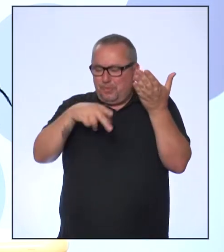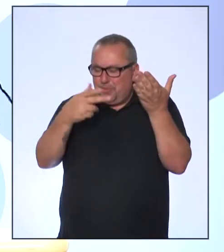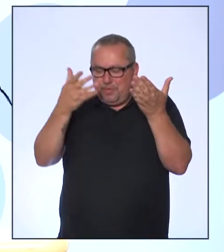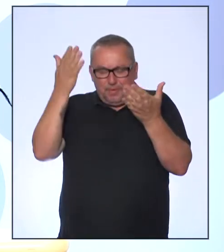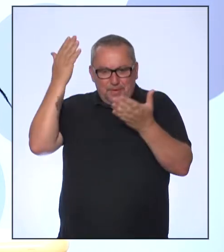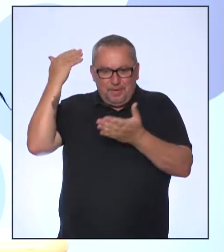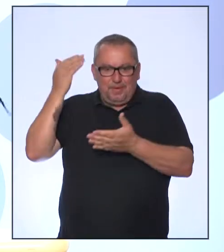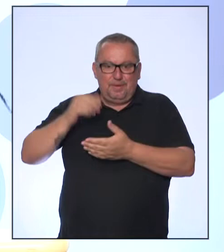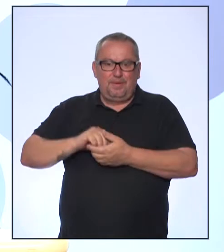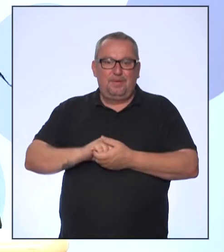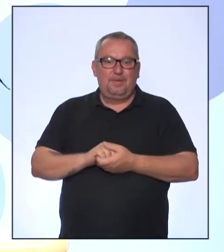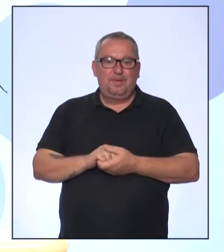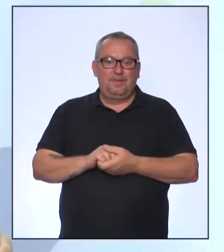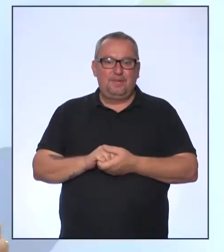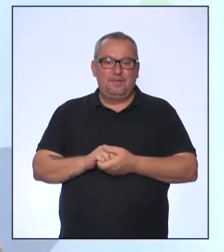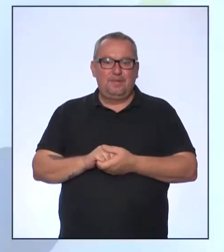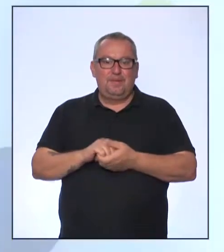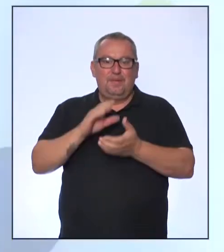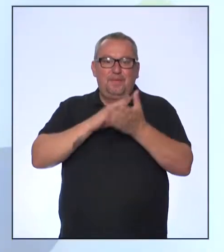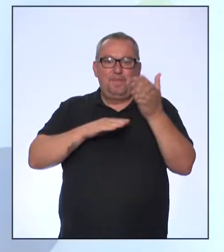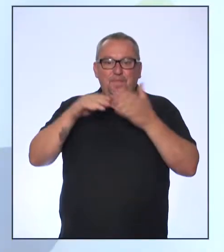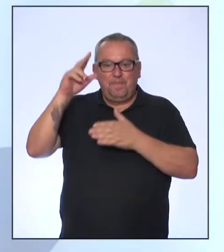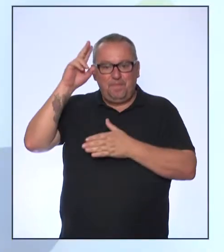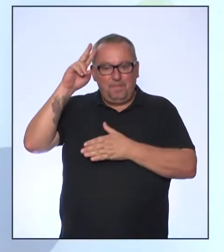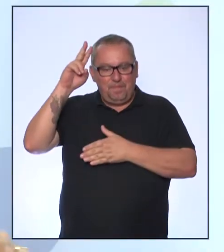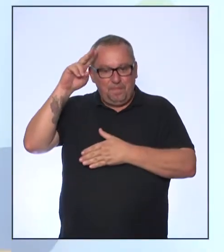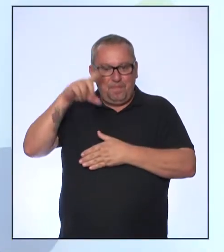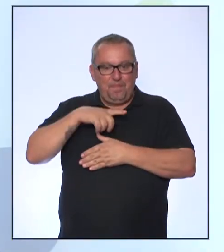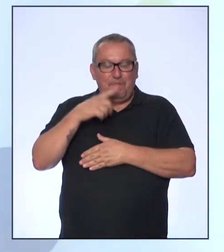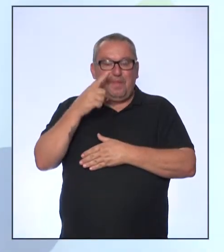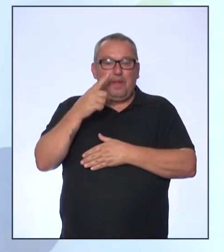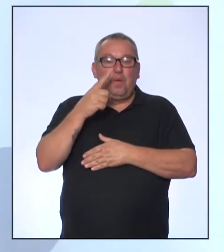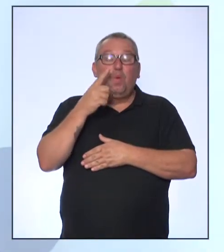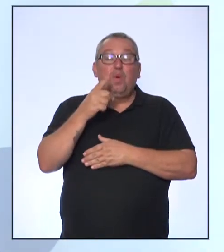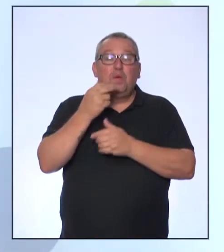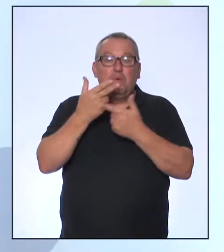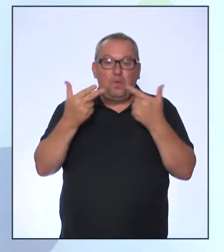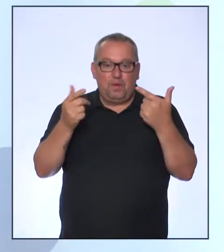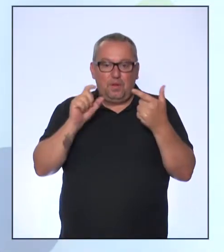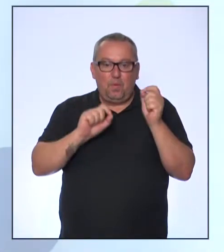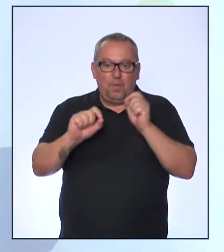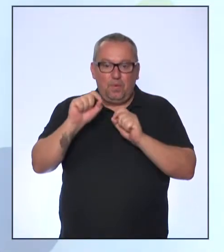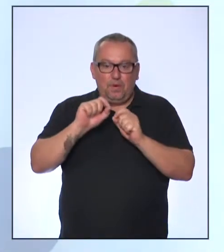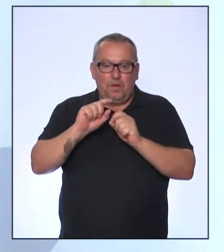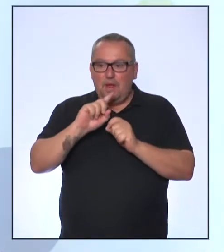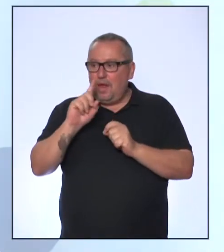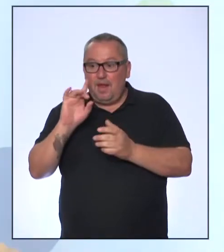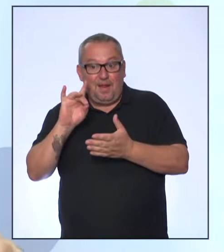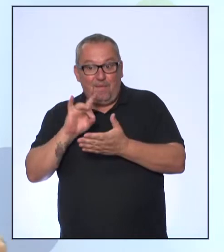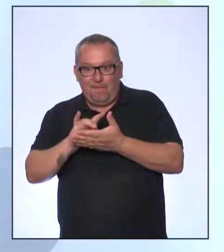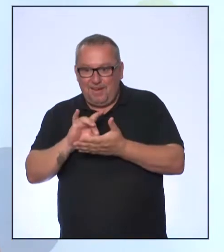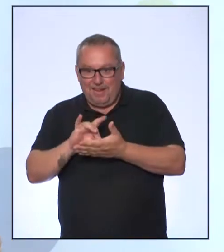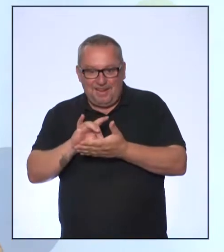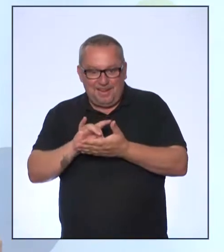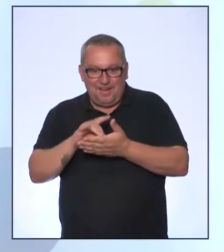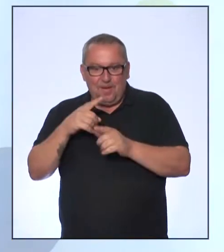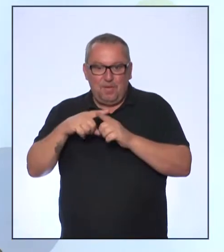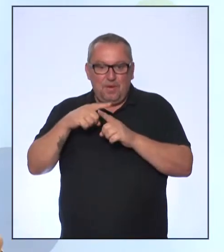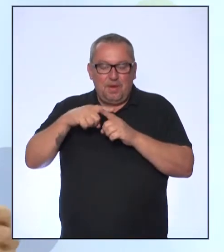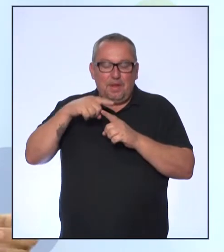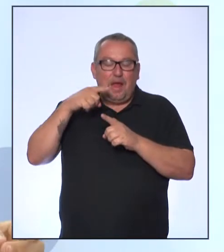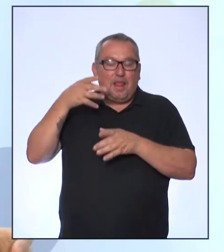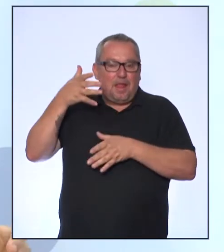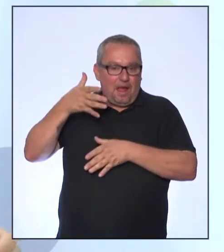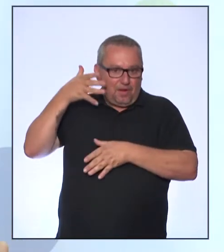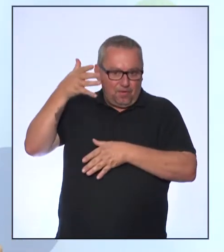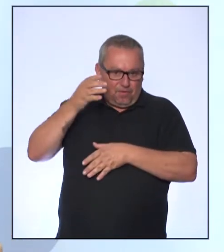nossos estudantes. Todas essas histórias têm em comum uma coisa, né? Elas são histórias não verdadeiras, né? A gente tem que lembrar que as narrativas do nosso